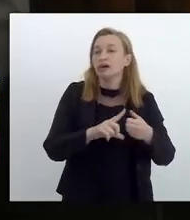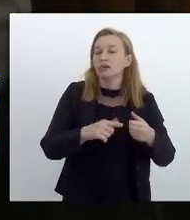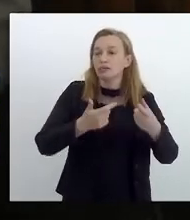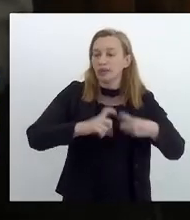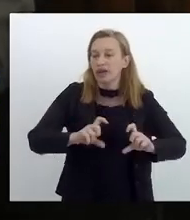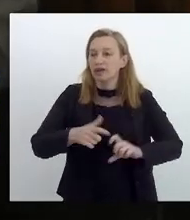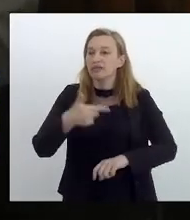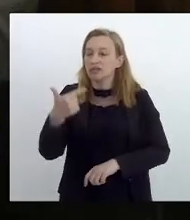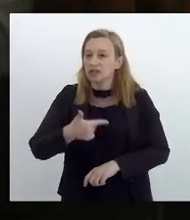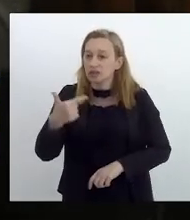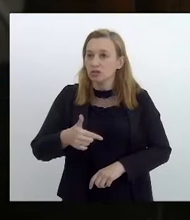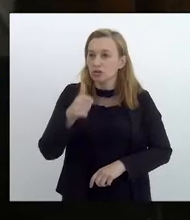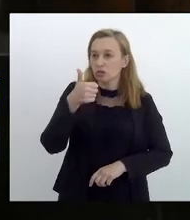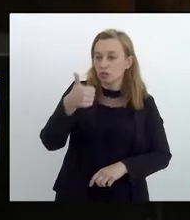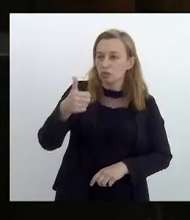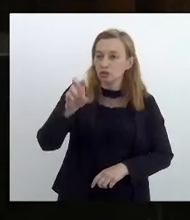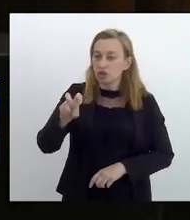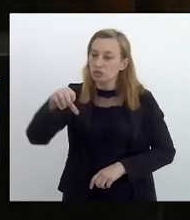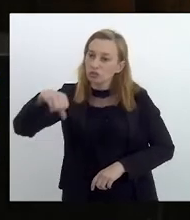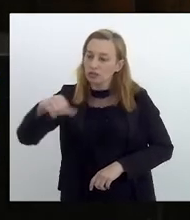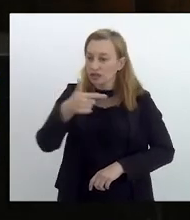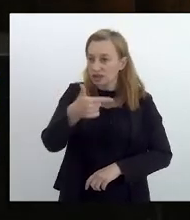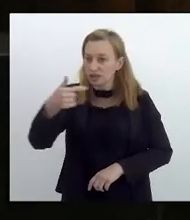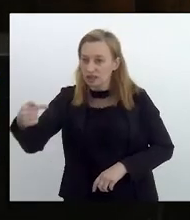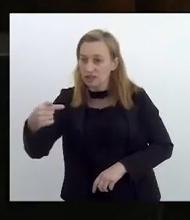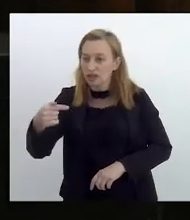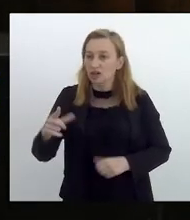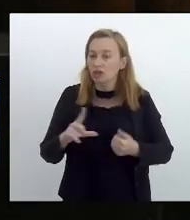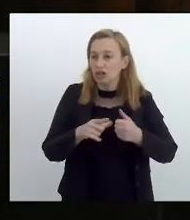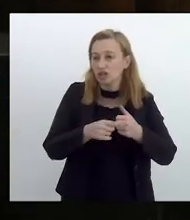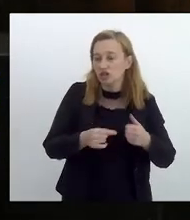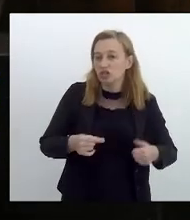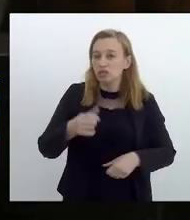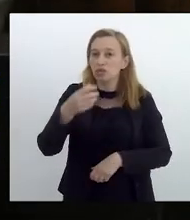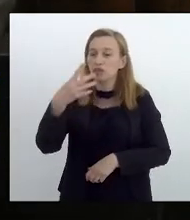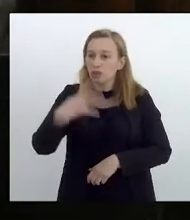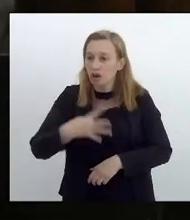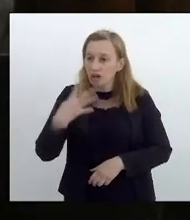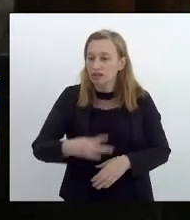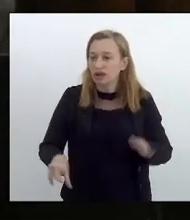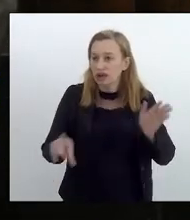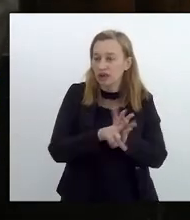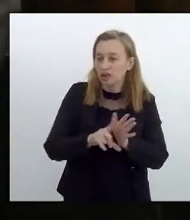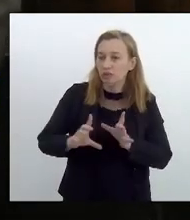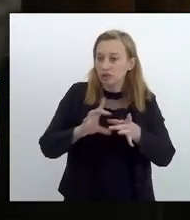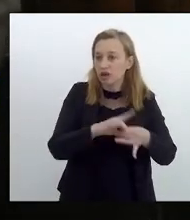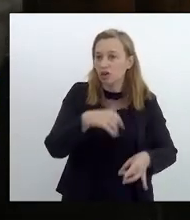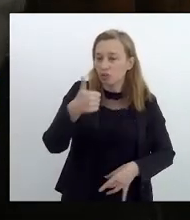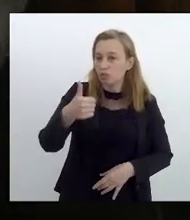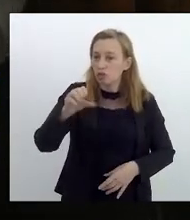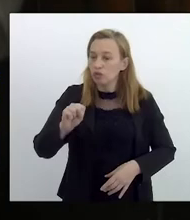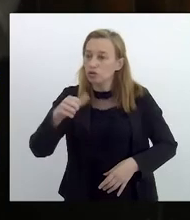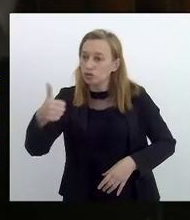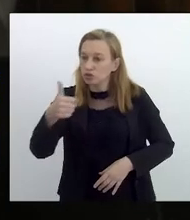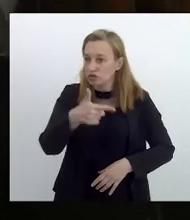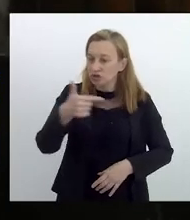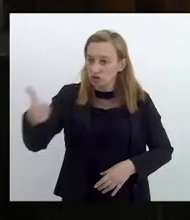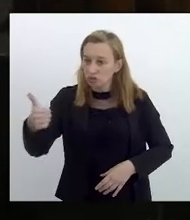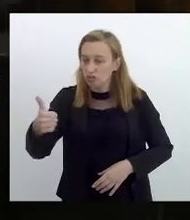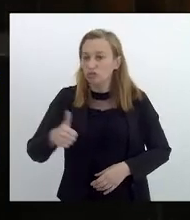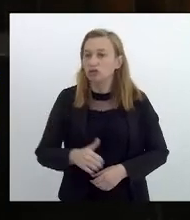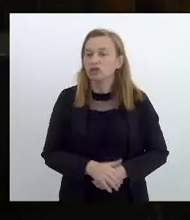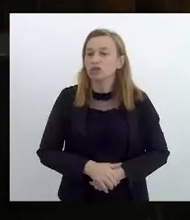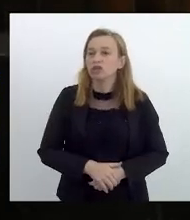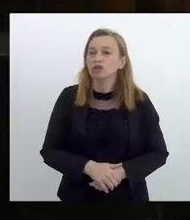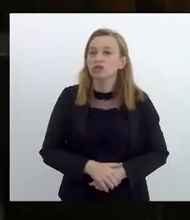Federal 159 de 17 dada pelo artigo 4º da lei complementar 118 um de 21 as